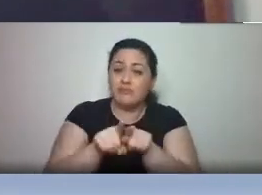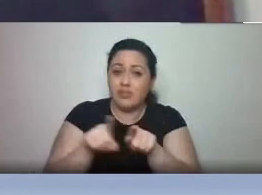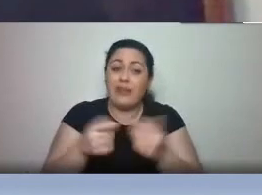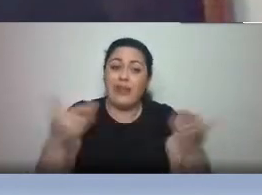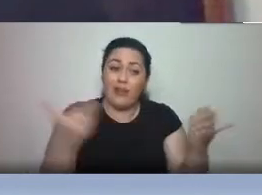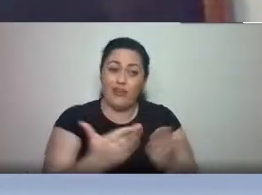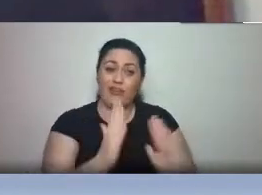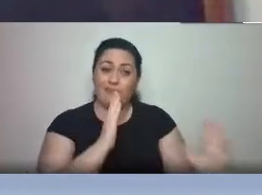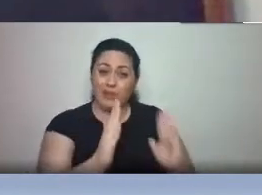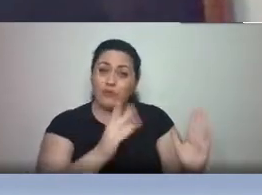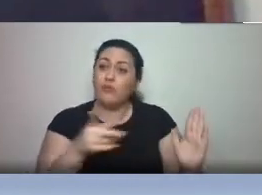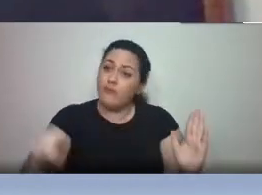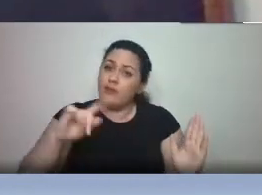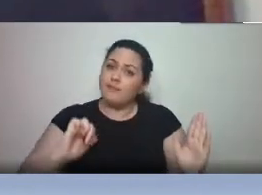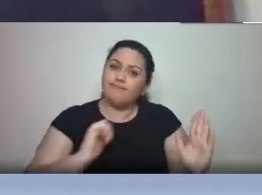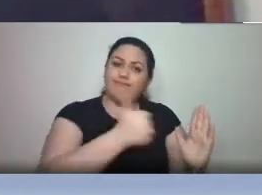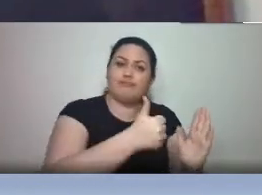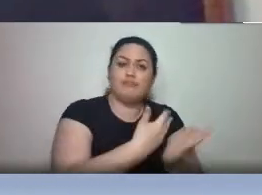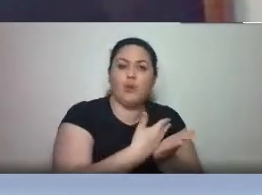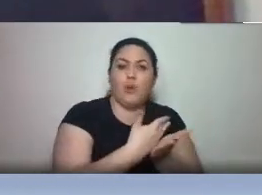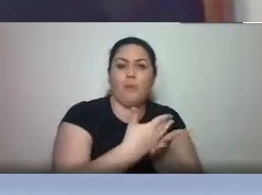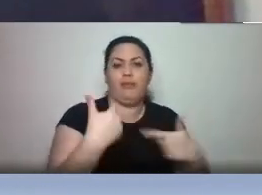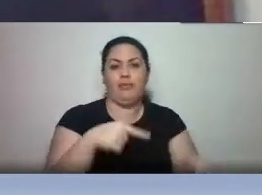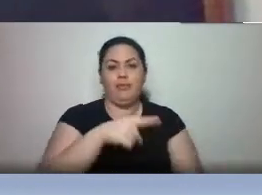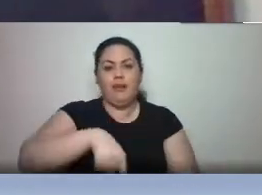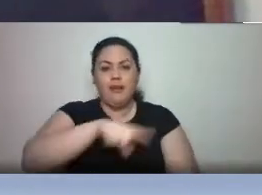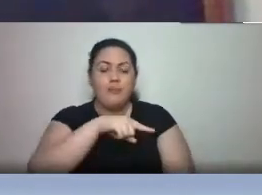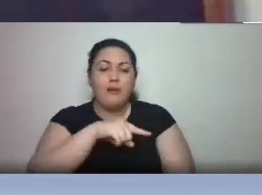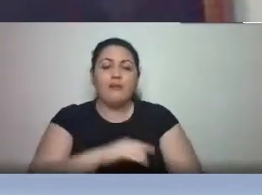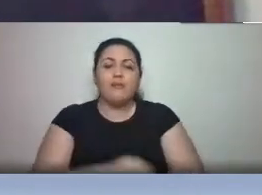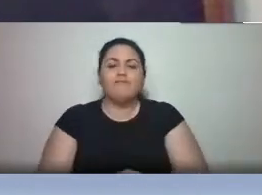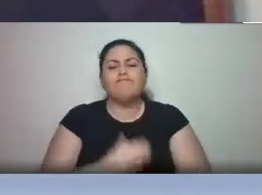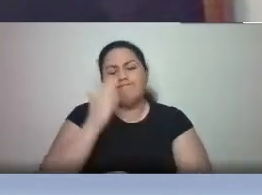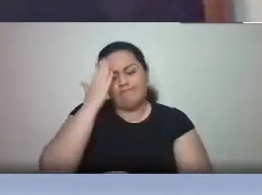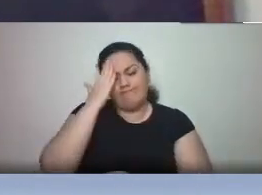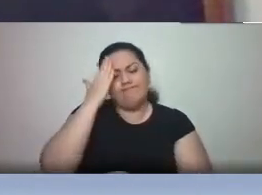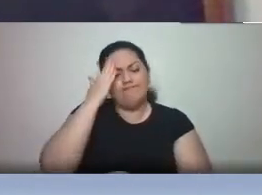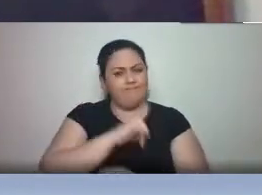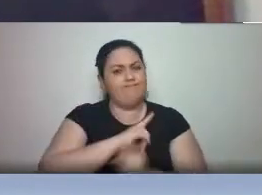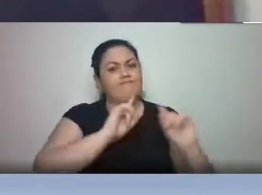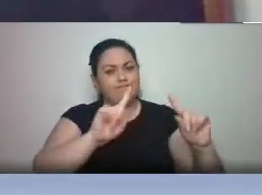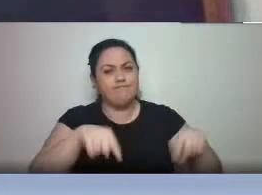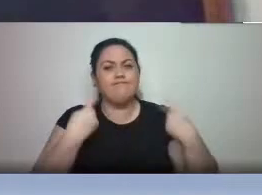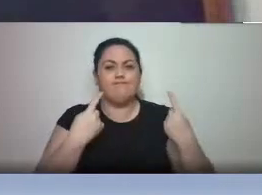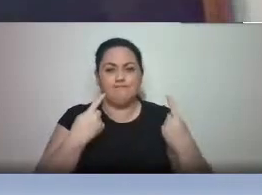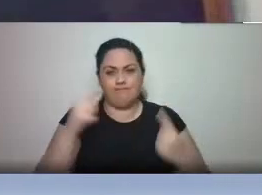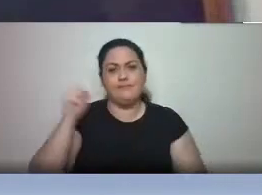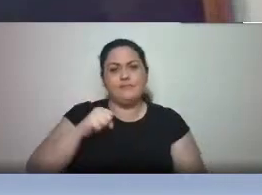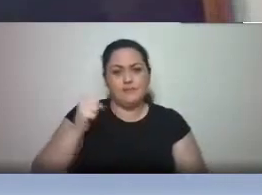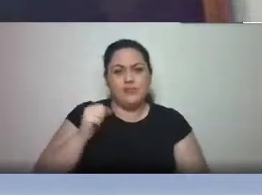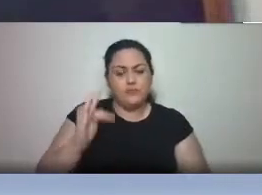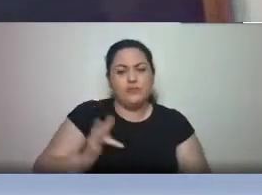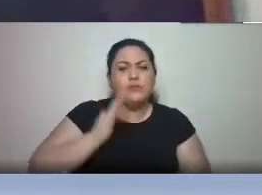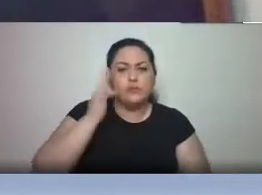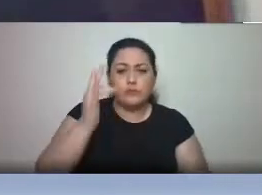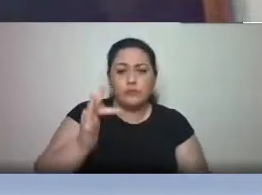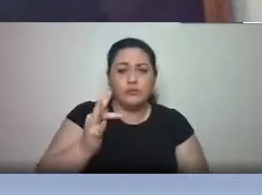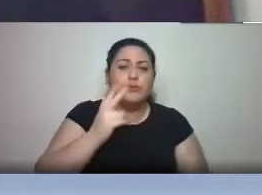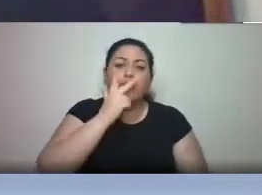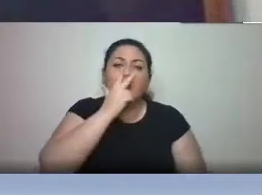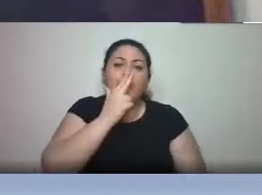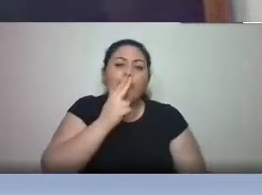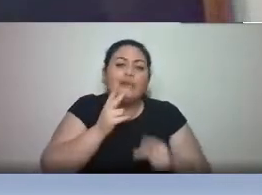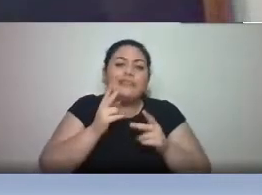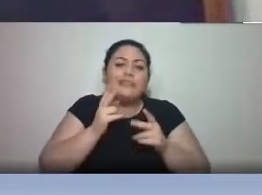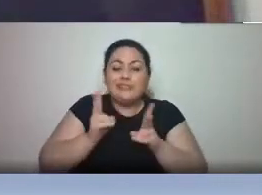carreira profissional. Sabemos dos desafios imensos que terão pela frente, como ocorre em todo o início